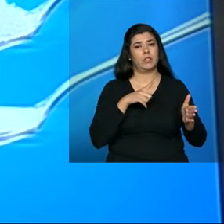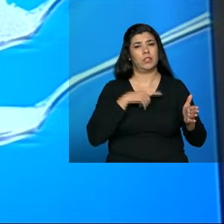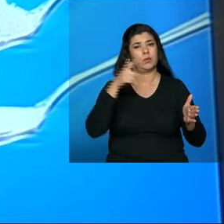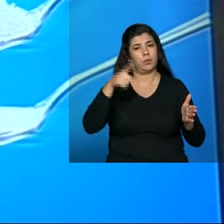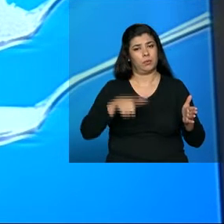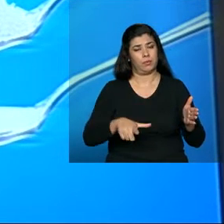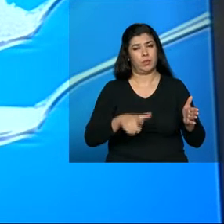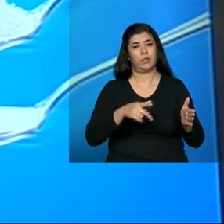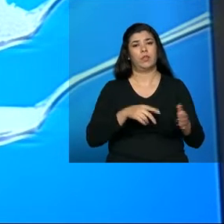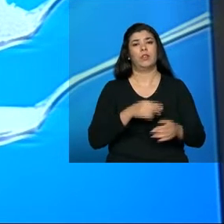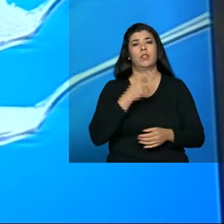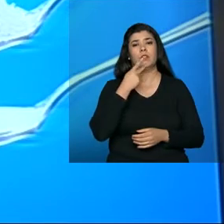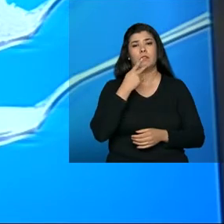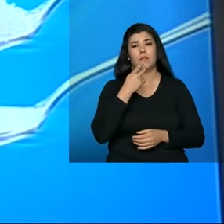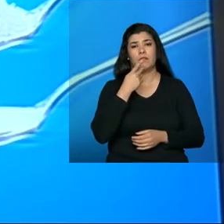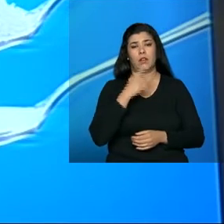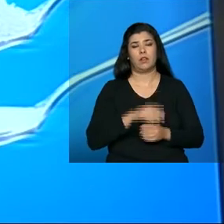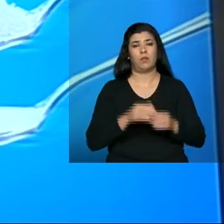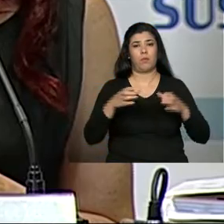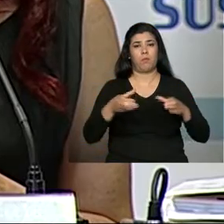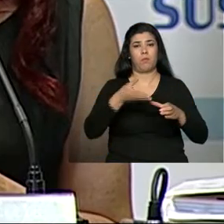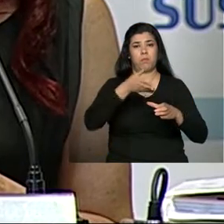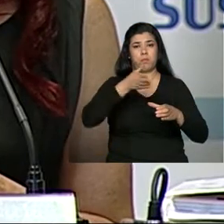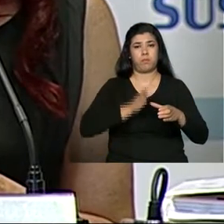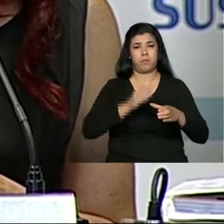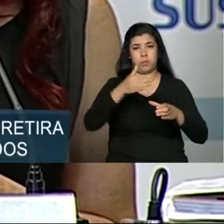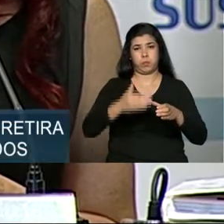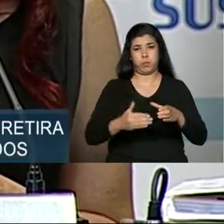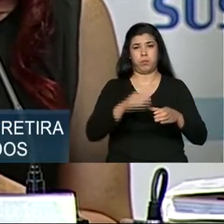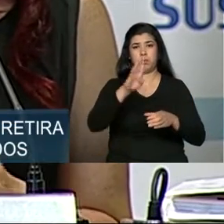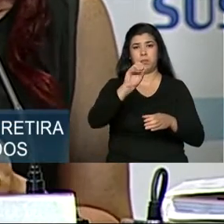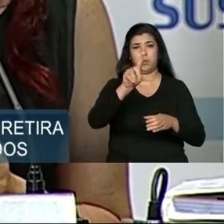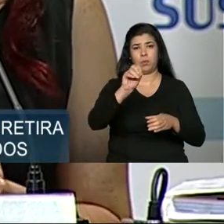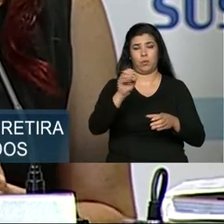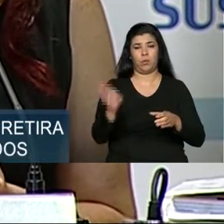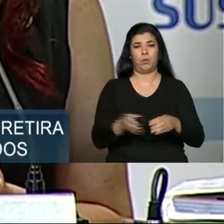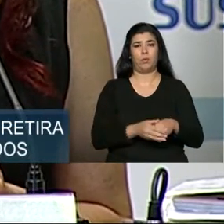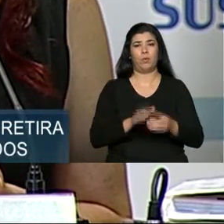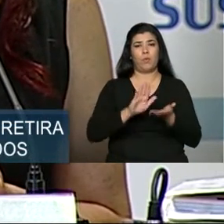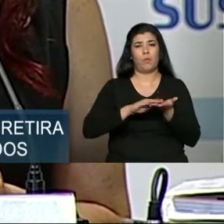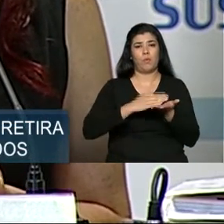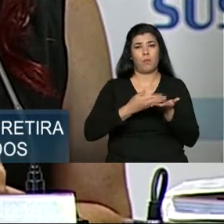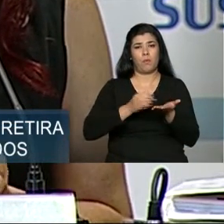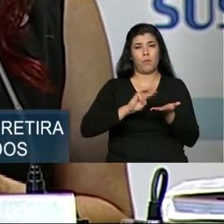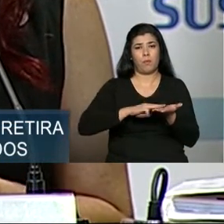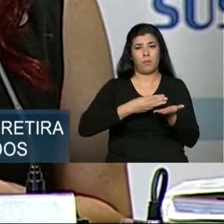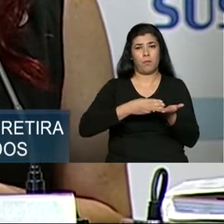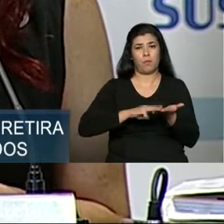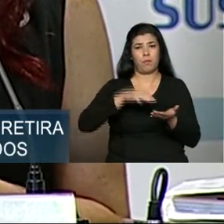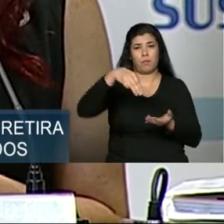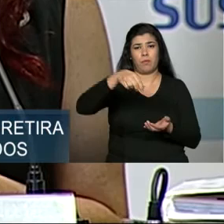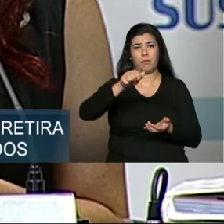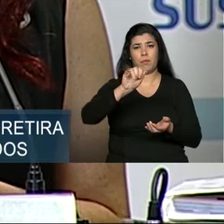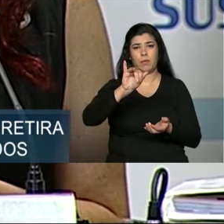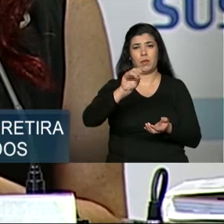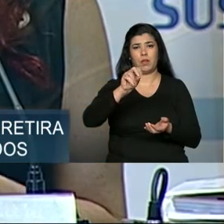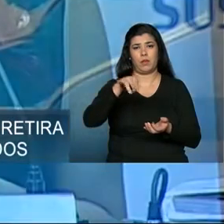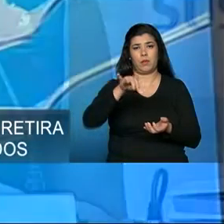repetindo, as bolos, maionese, biscoitos, houve a retirada